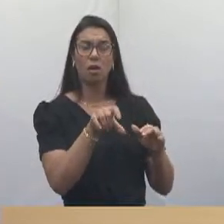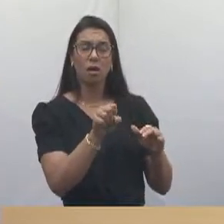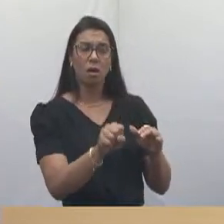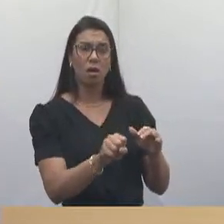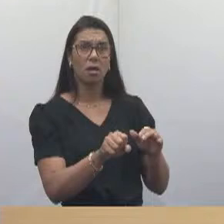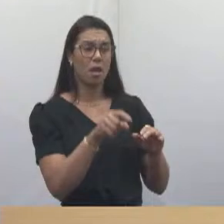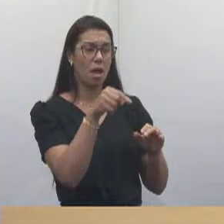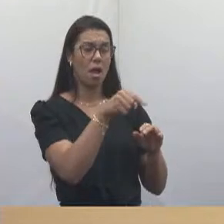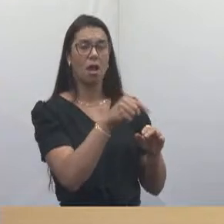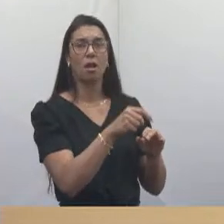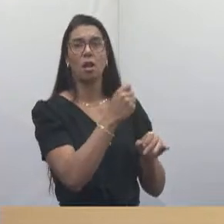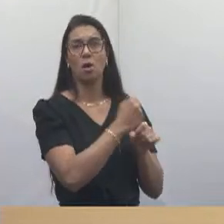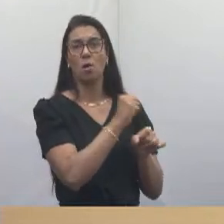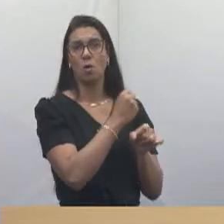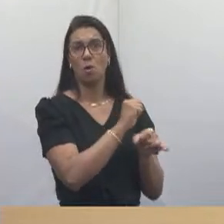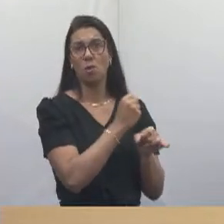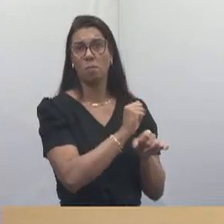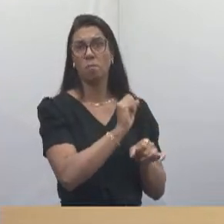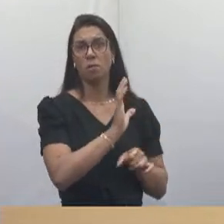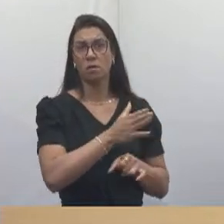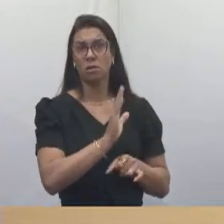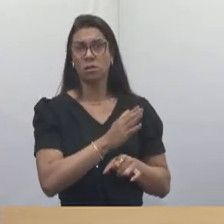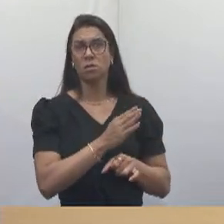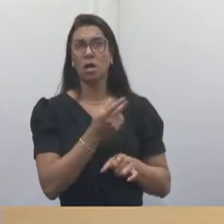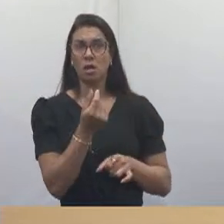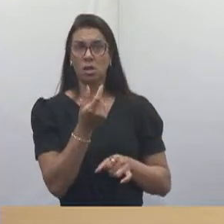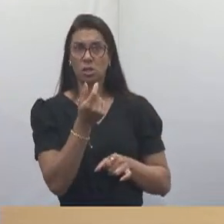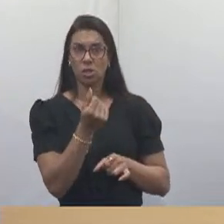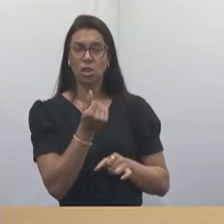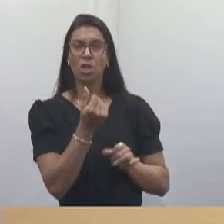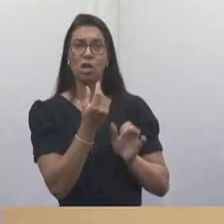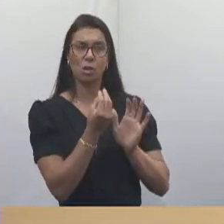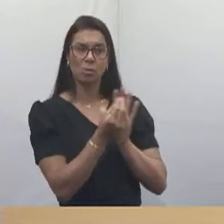naquela localidade. Dinheiro público